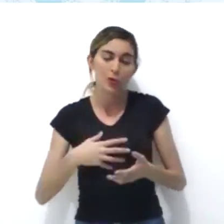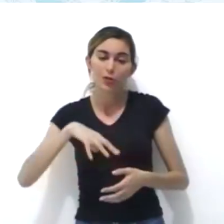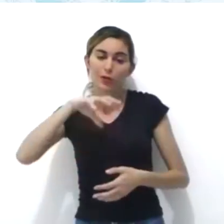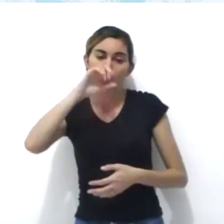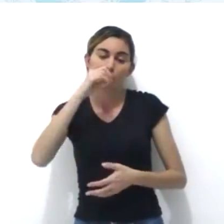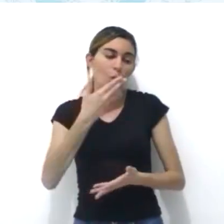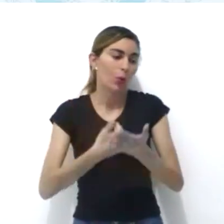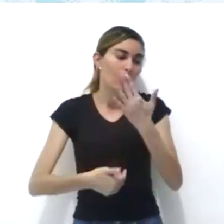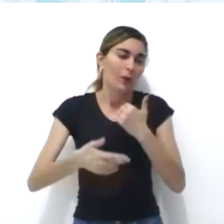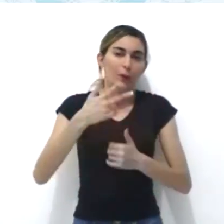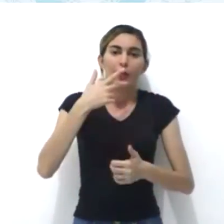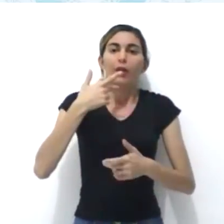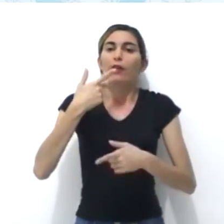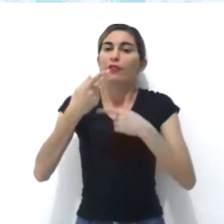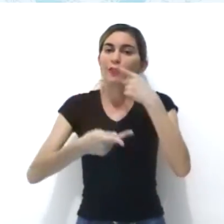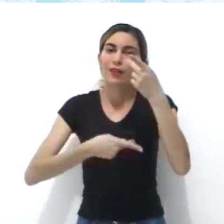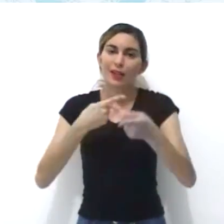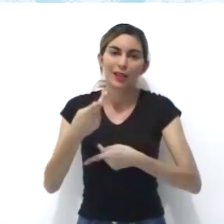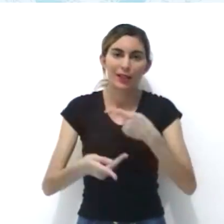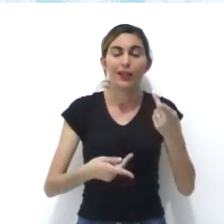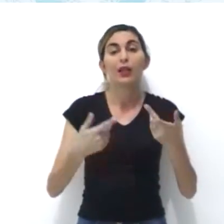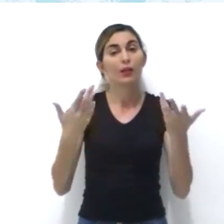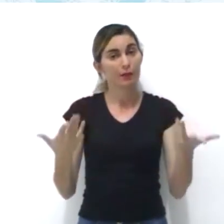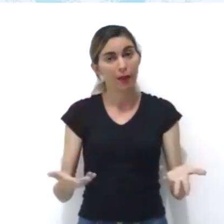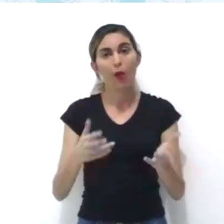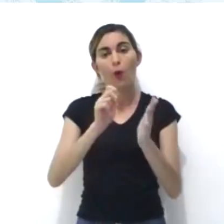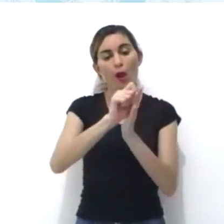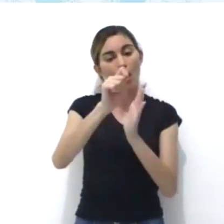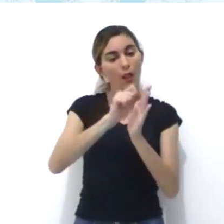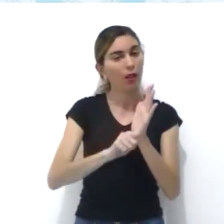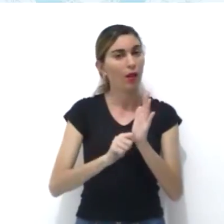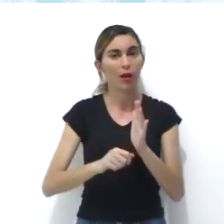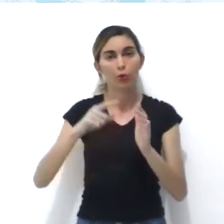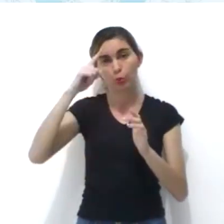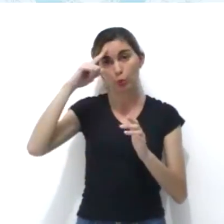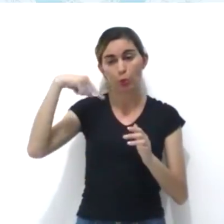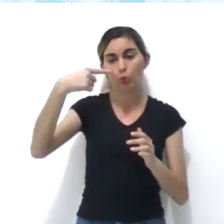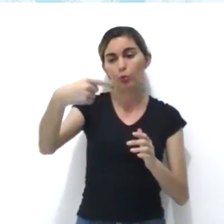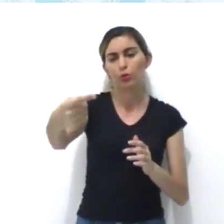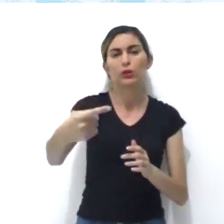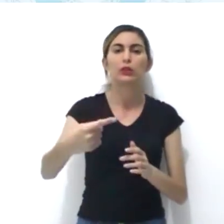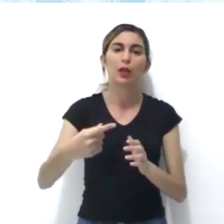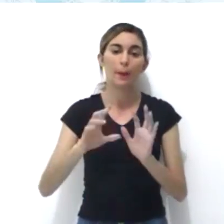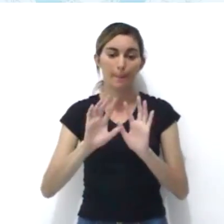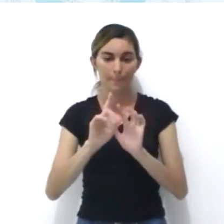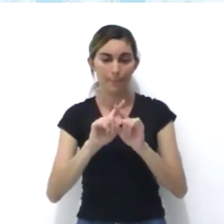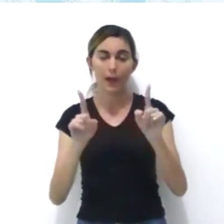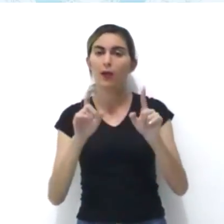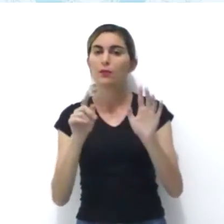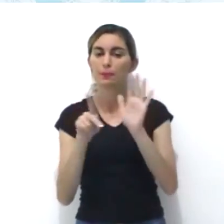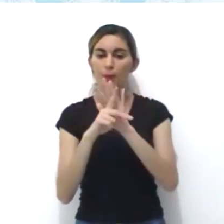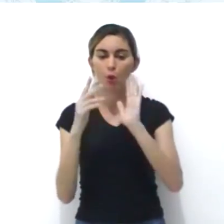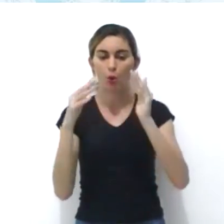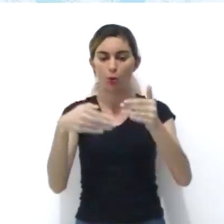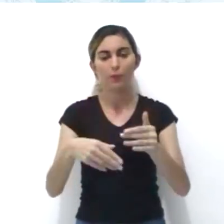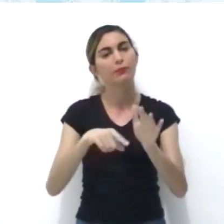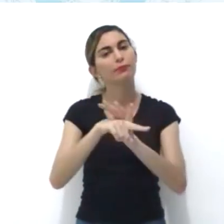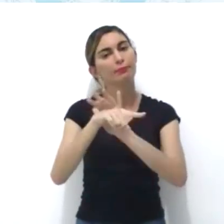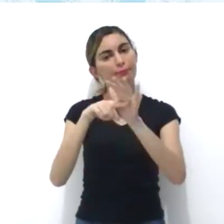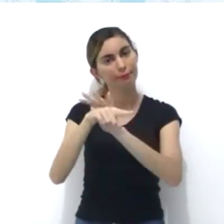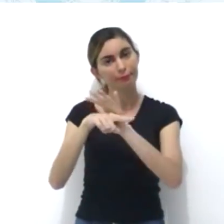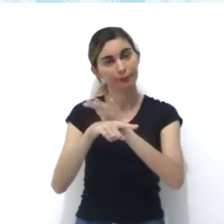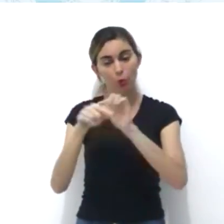respirei, comi, né? Falei com fulano. Um diário é isso, é um relato diário, mas só que dessa vez para